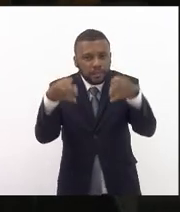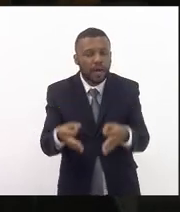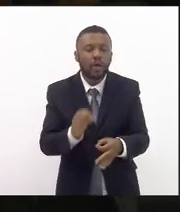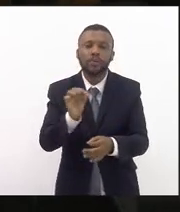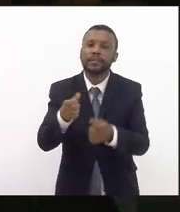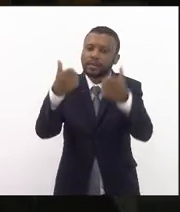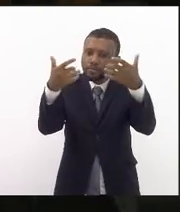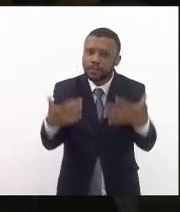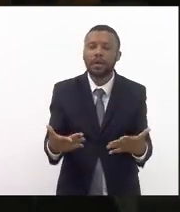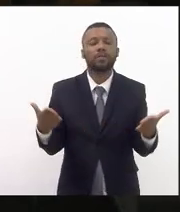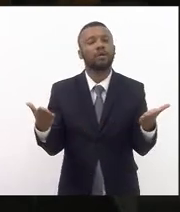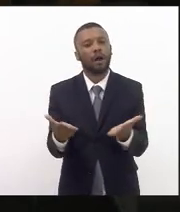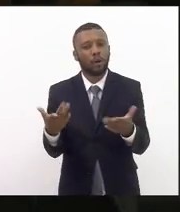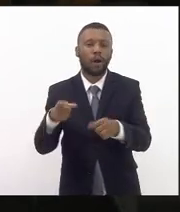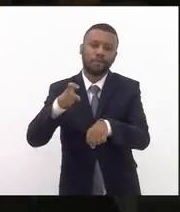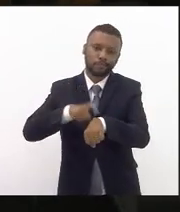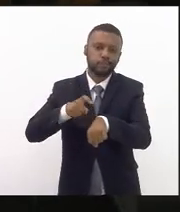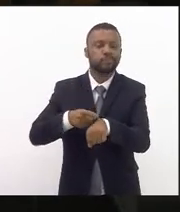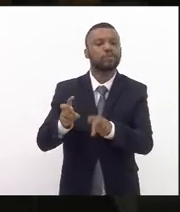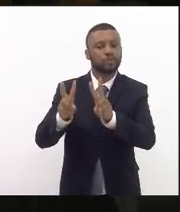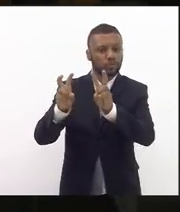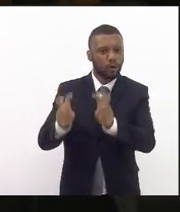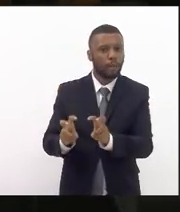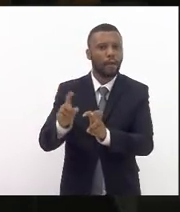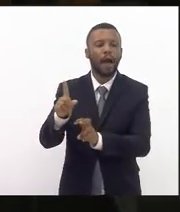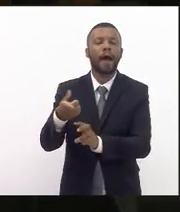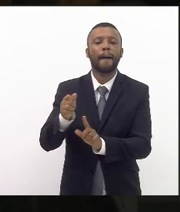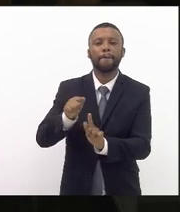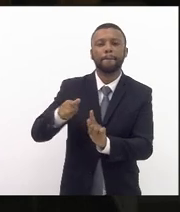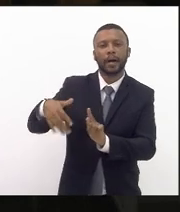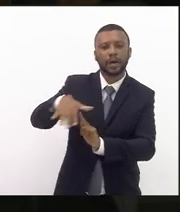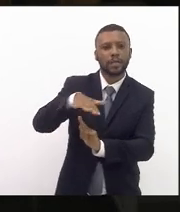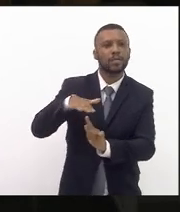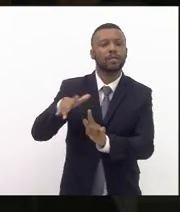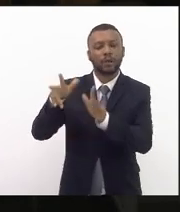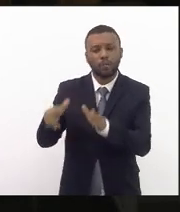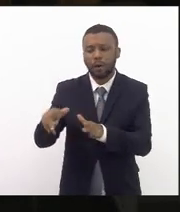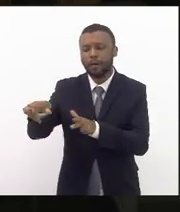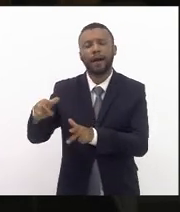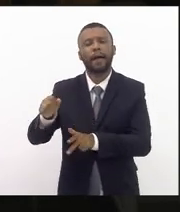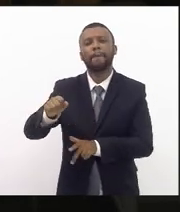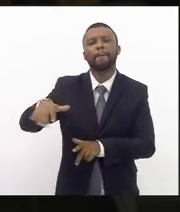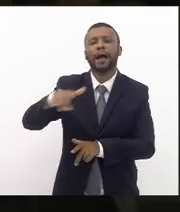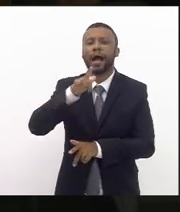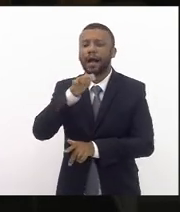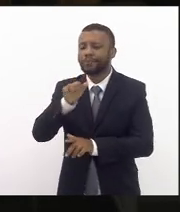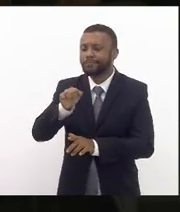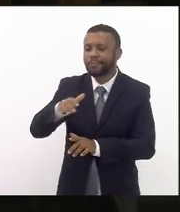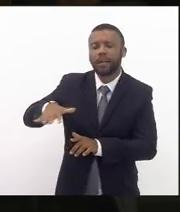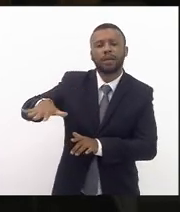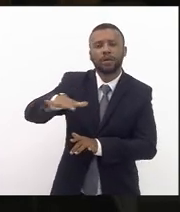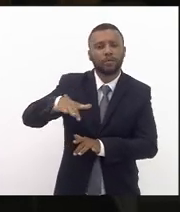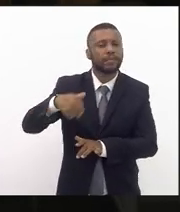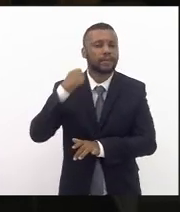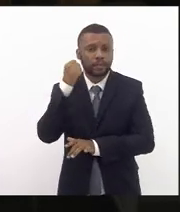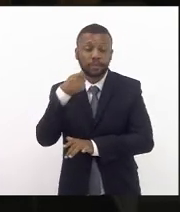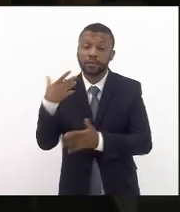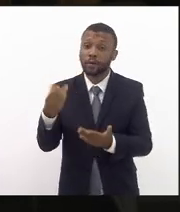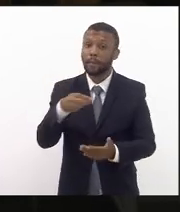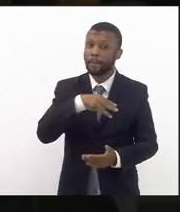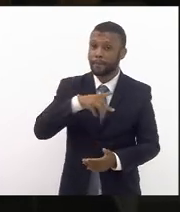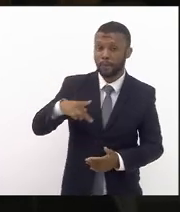desenhado agora em relação à Baía de Sepetiba. Então, o Ministério Público Federal